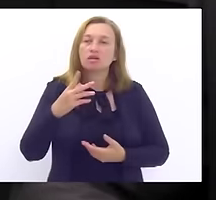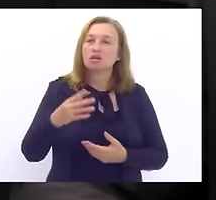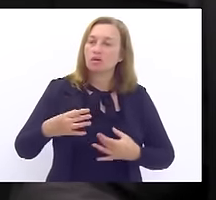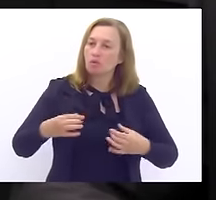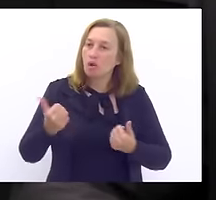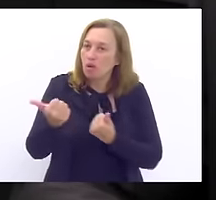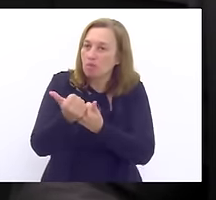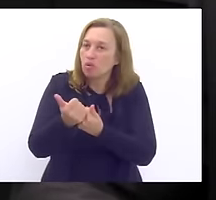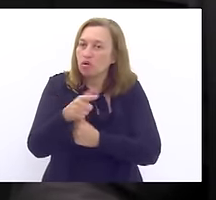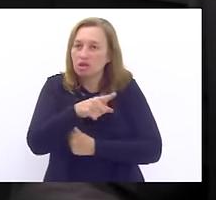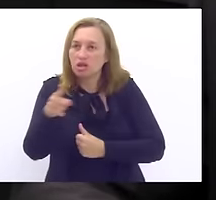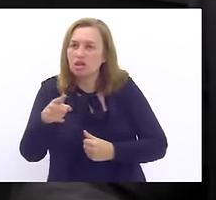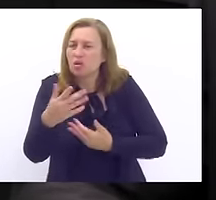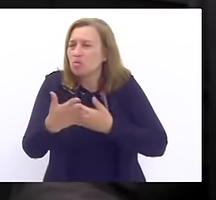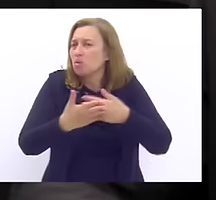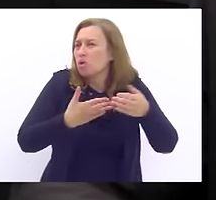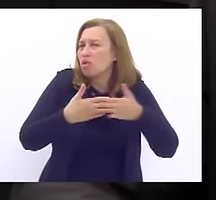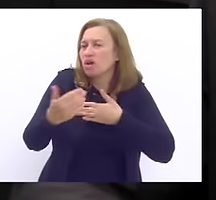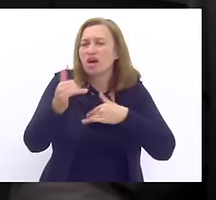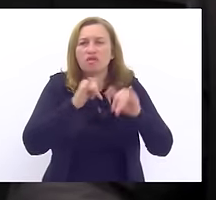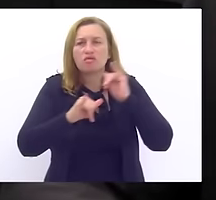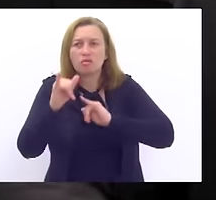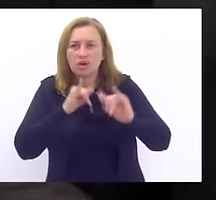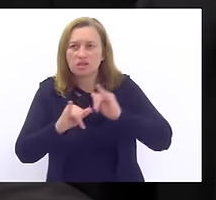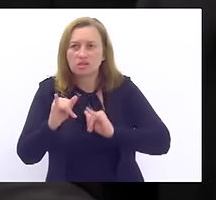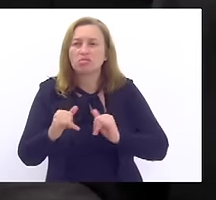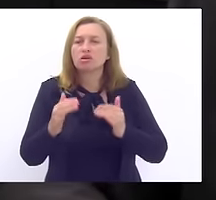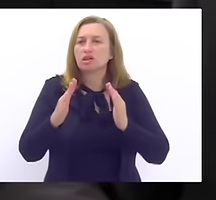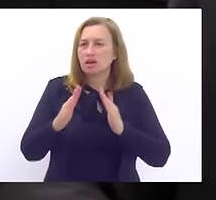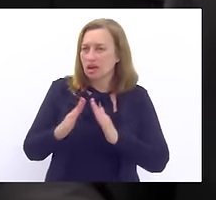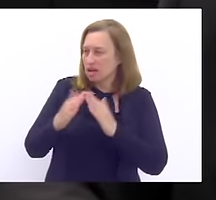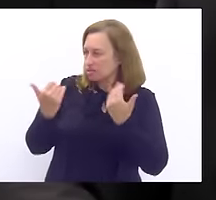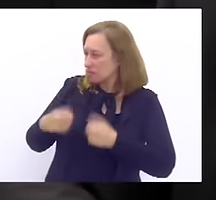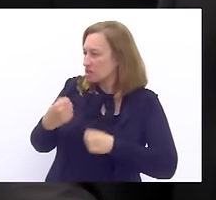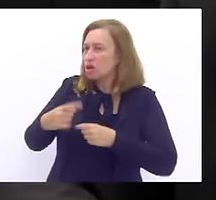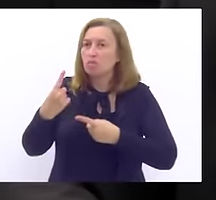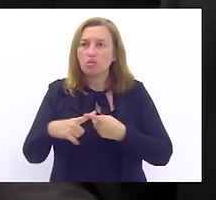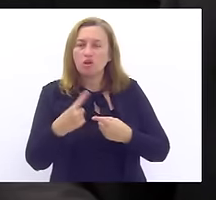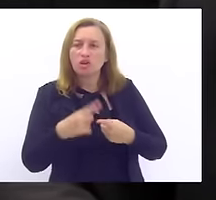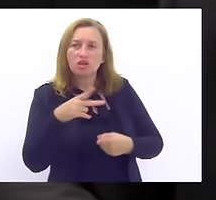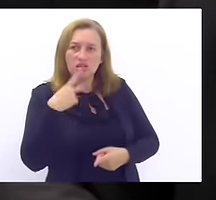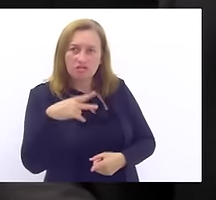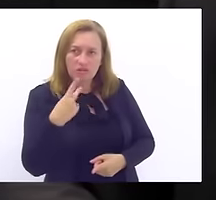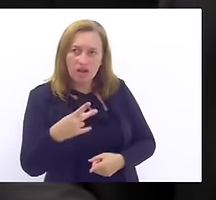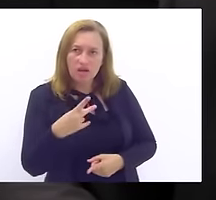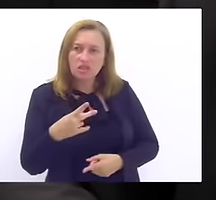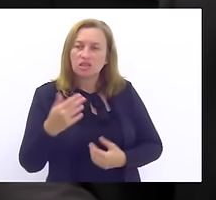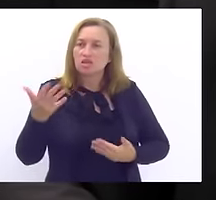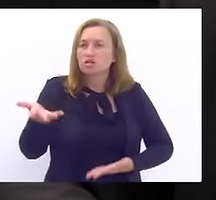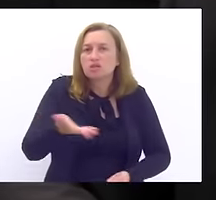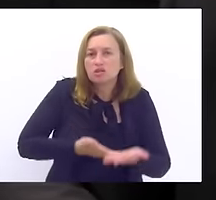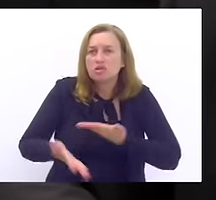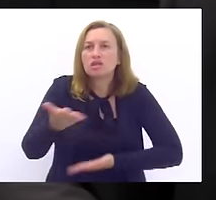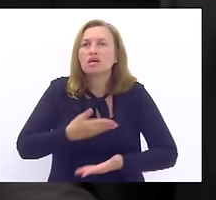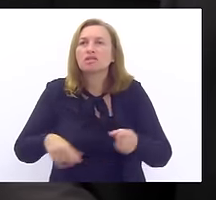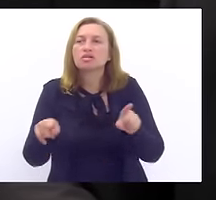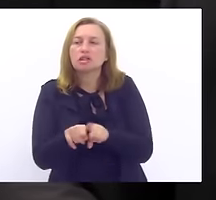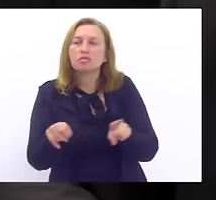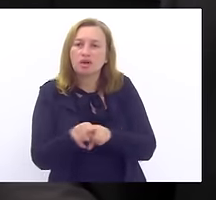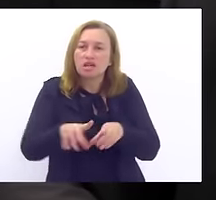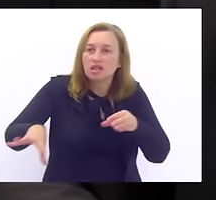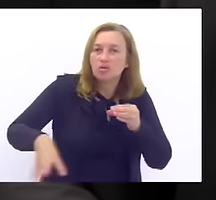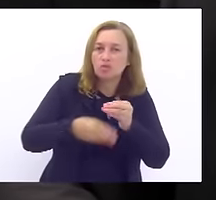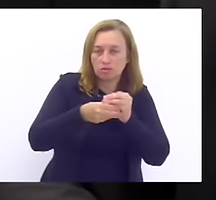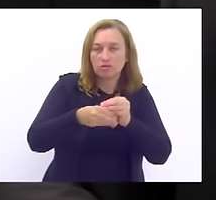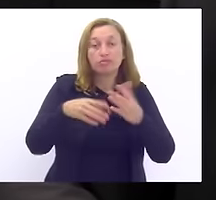colaboração também com qualquer informação que a casa precisa até porque quando a gente fala da nossa sociedade Estamos também inseridos